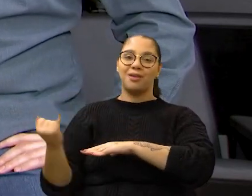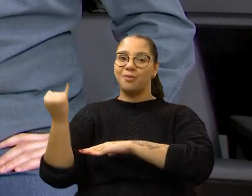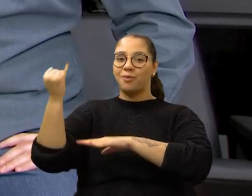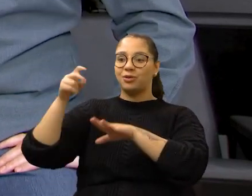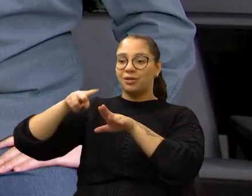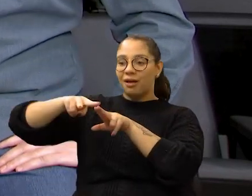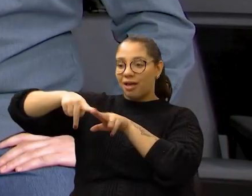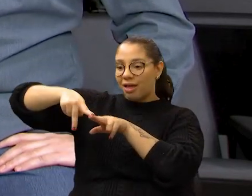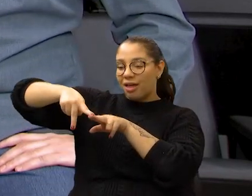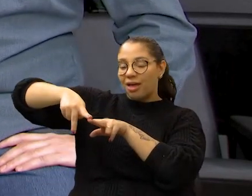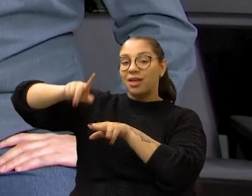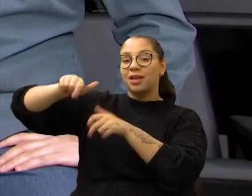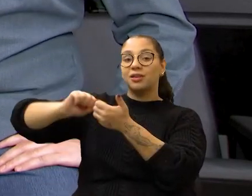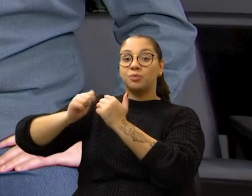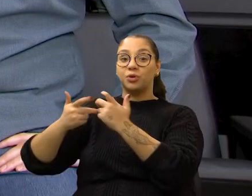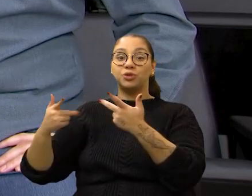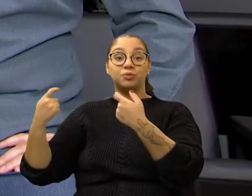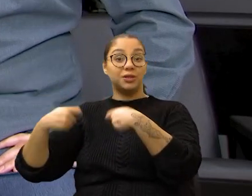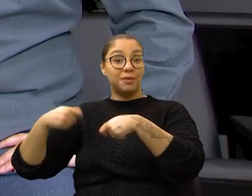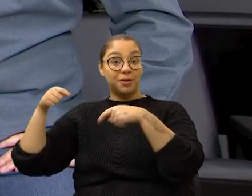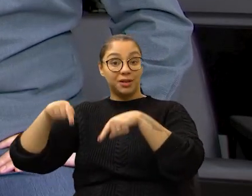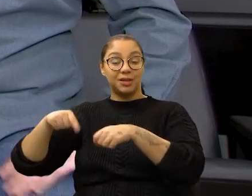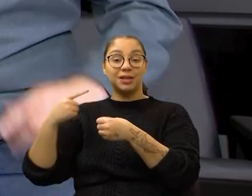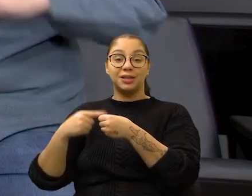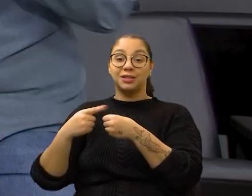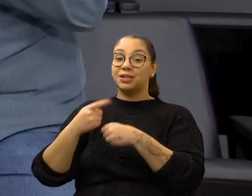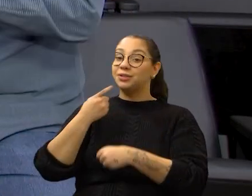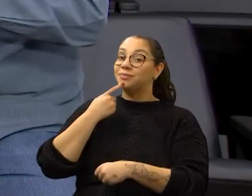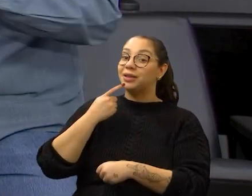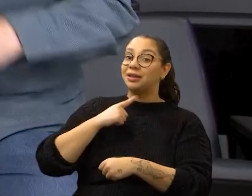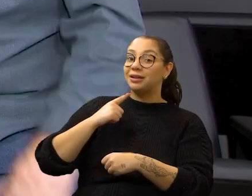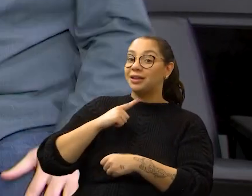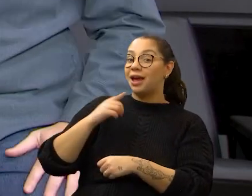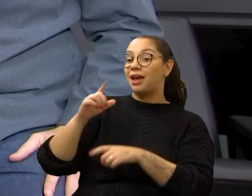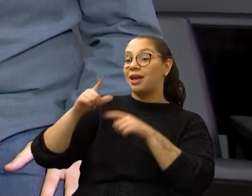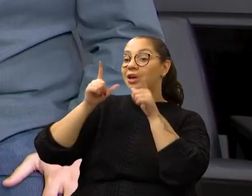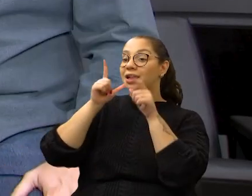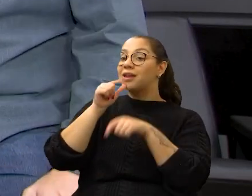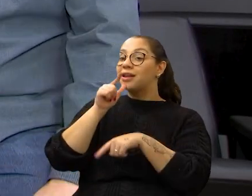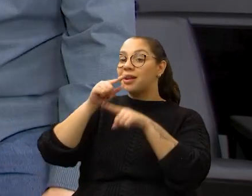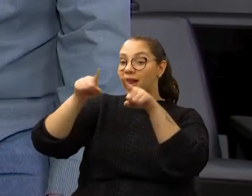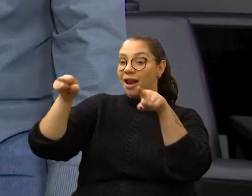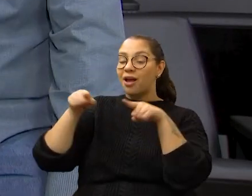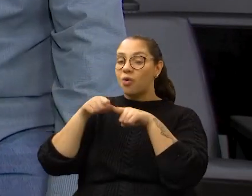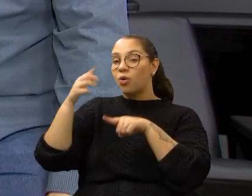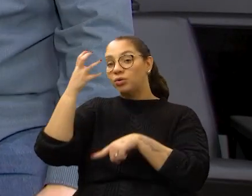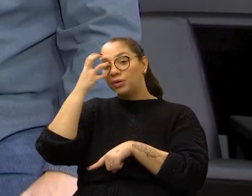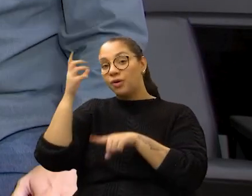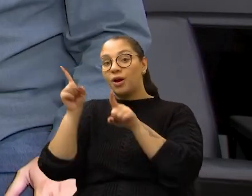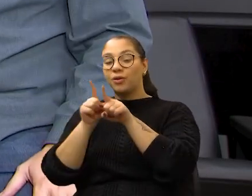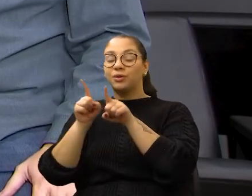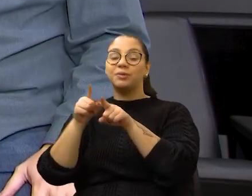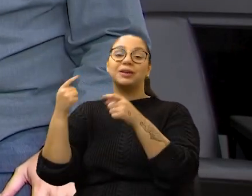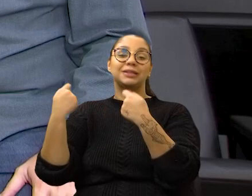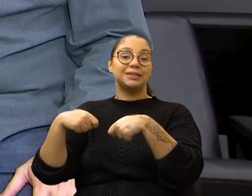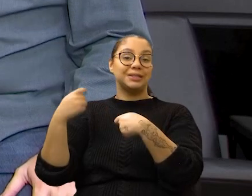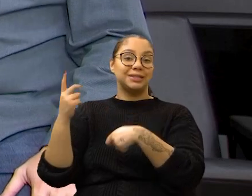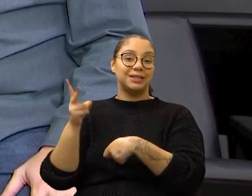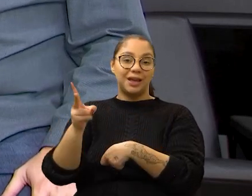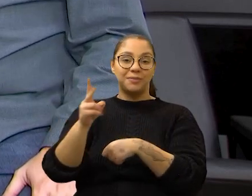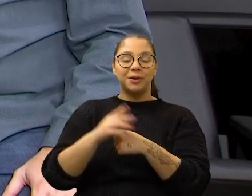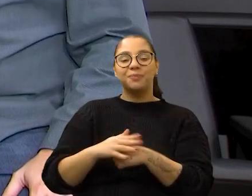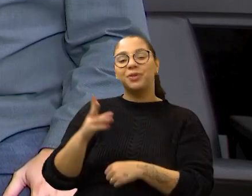fundamental, e tem muito esportista, é uma demanda muito grande aqui na cidade de Campinas, tem na Lagoa do Taquaral também, então essa é uma demanda que sempre